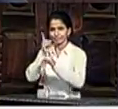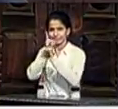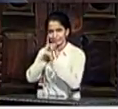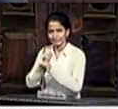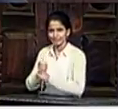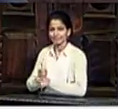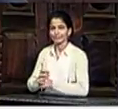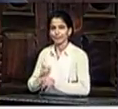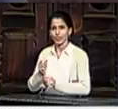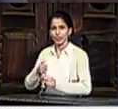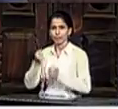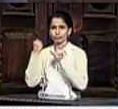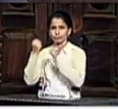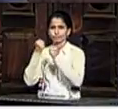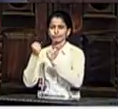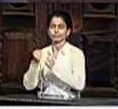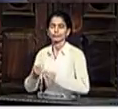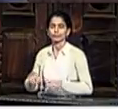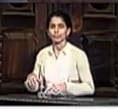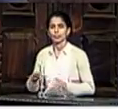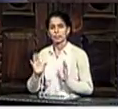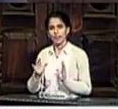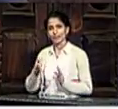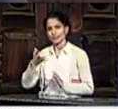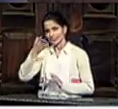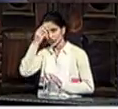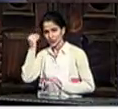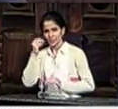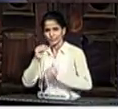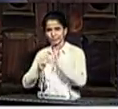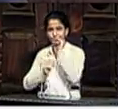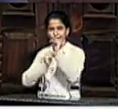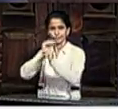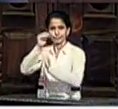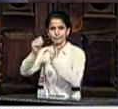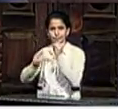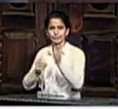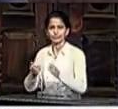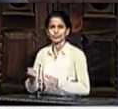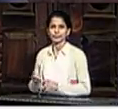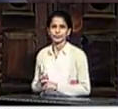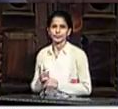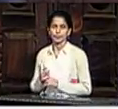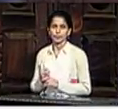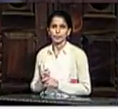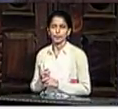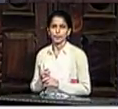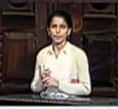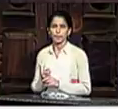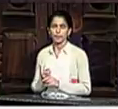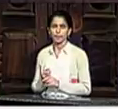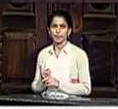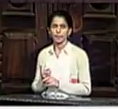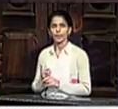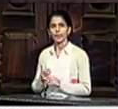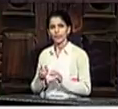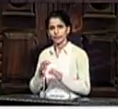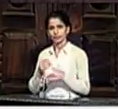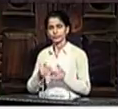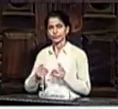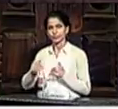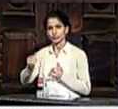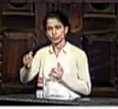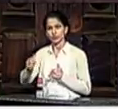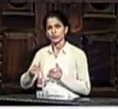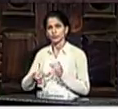dos avanços que nós tivemos no Rio de Janeiro. O André Correia, que foi o primeiro a iniciar essa